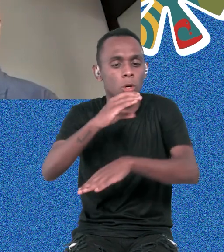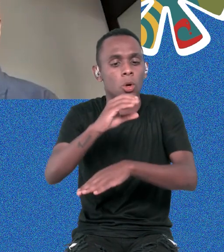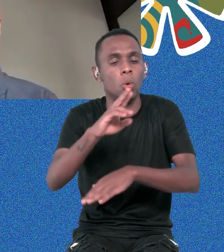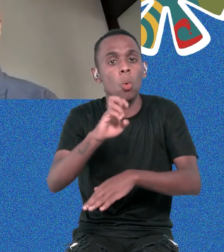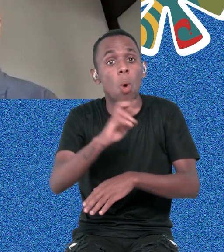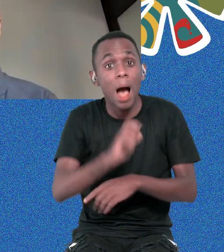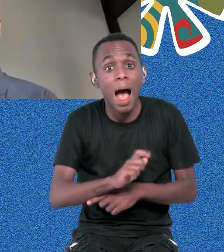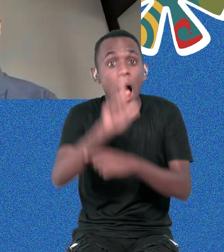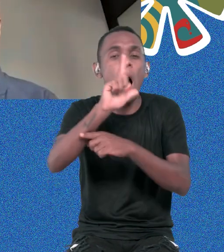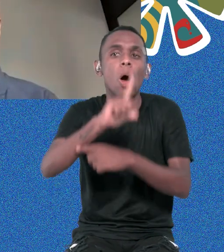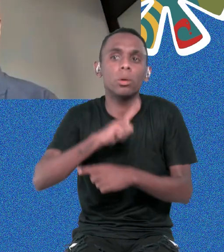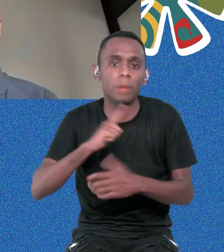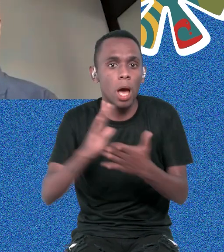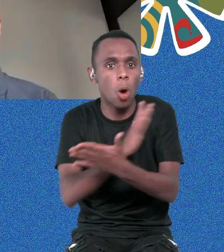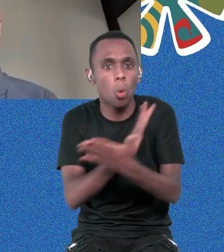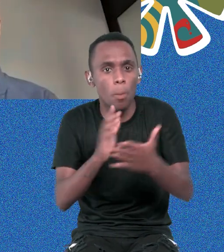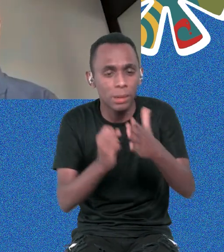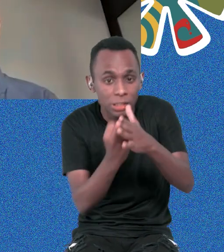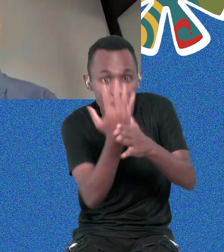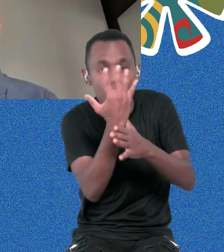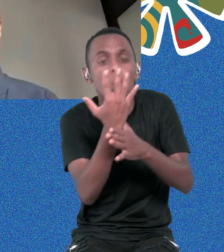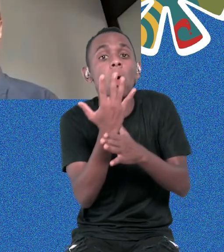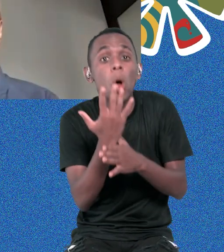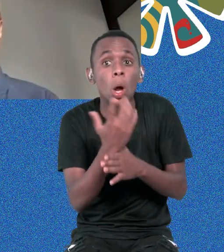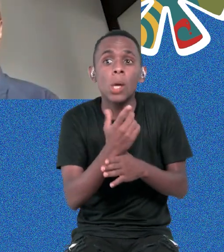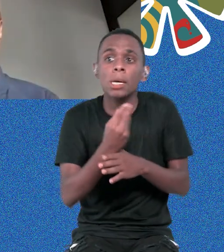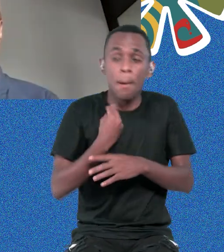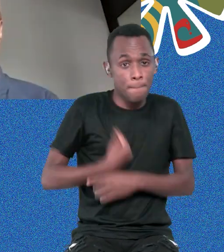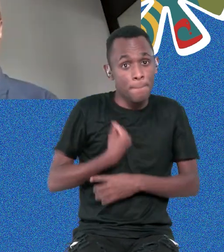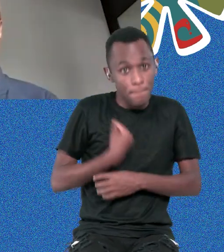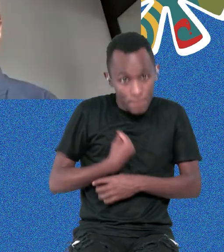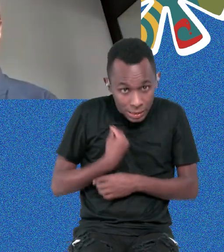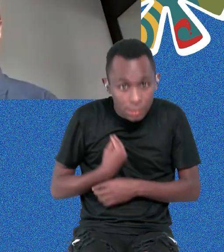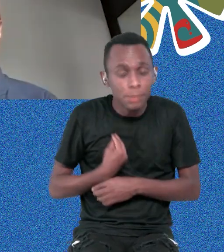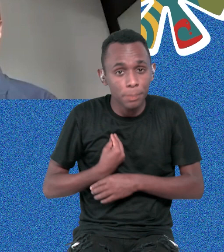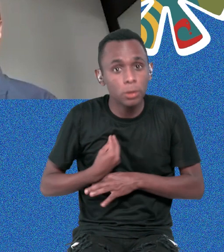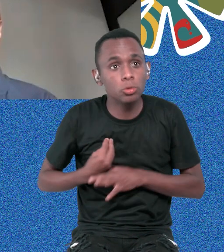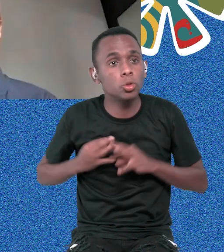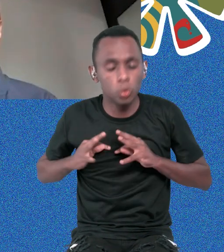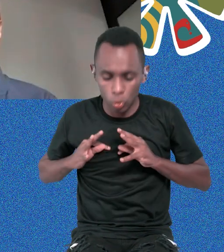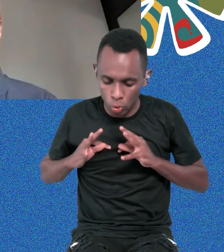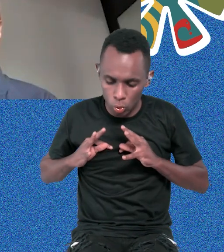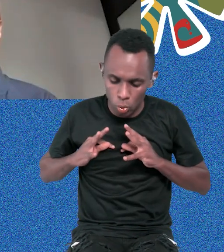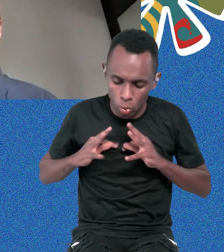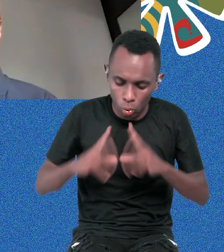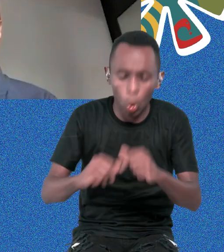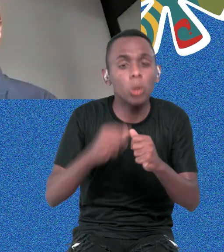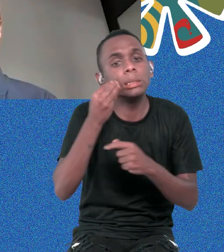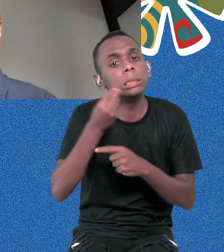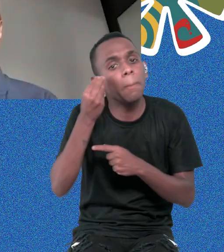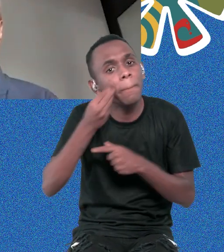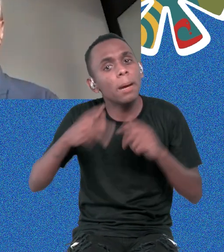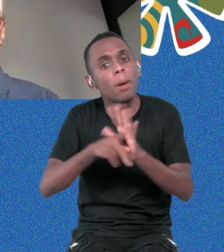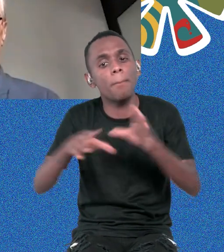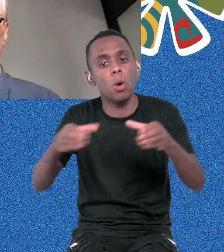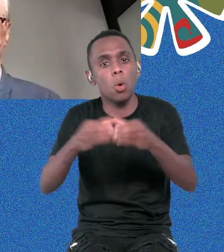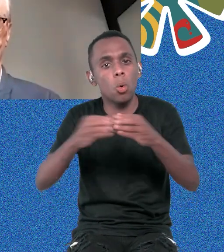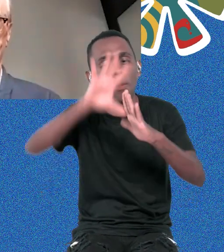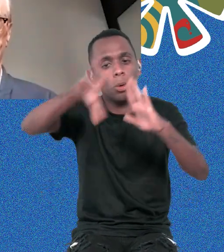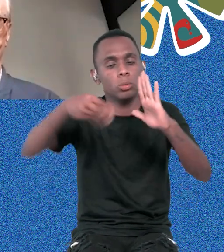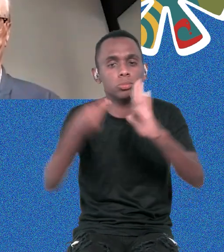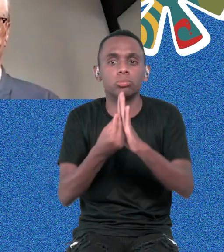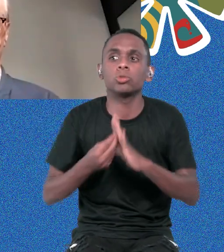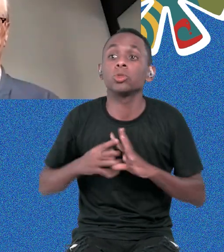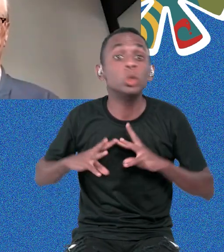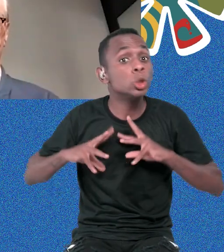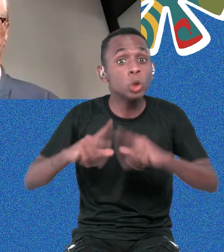Curral, por exemplo, você tem plantas ali que fazem parte de todas as vivências de